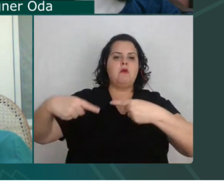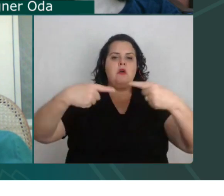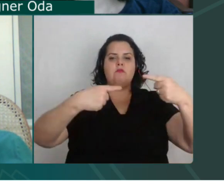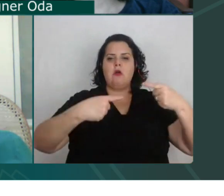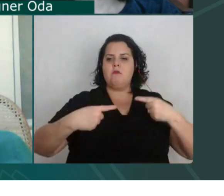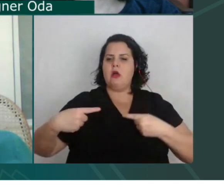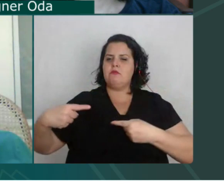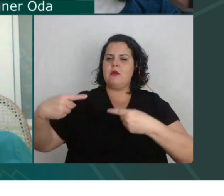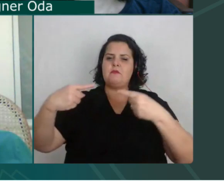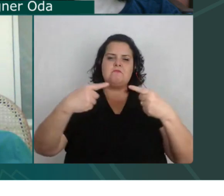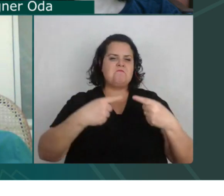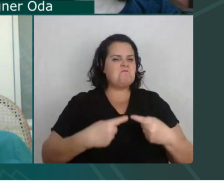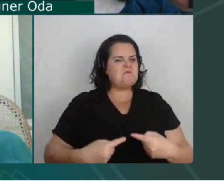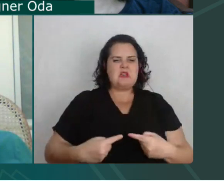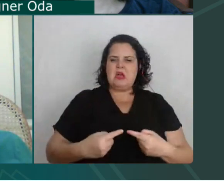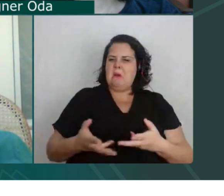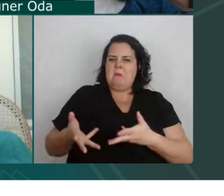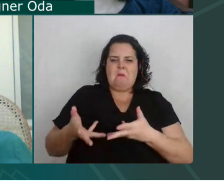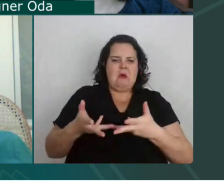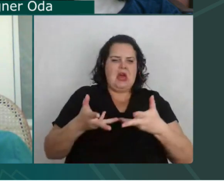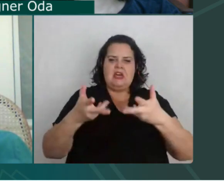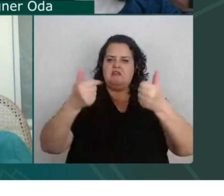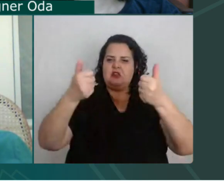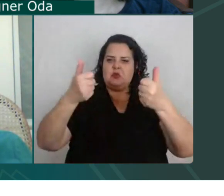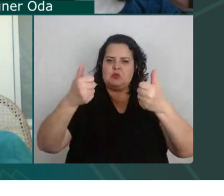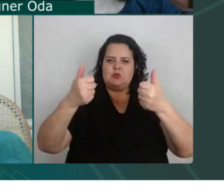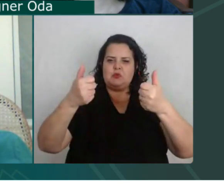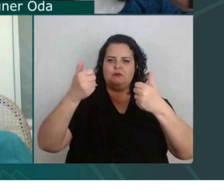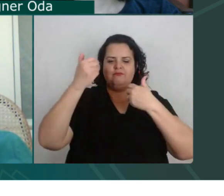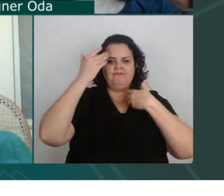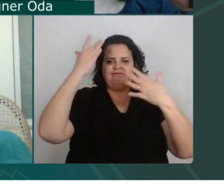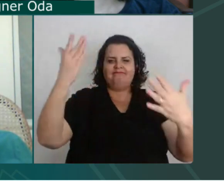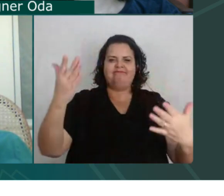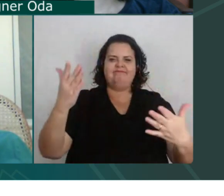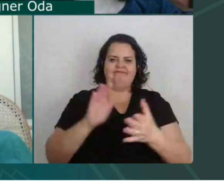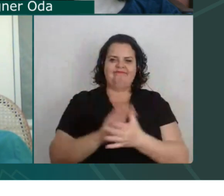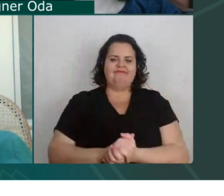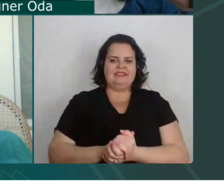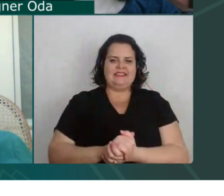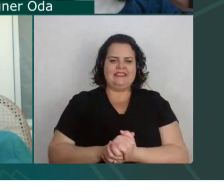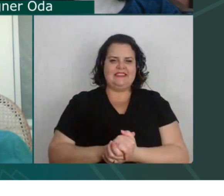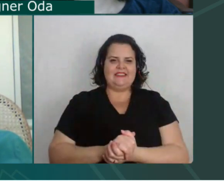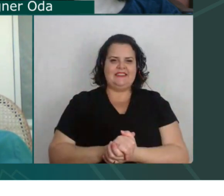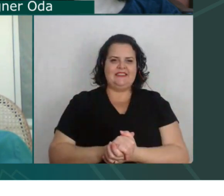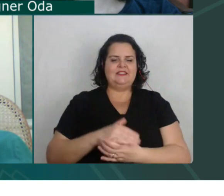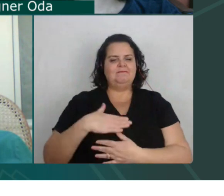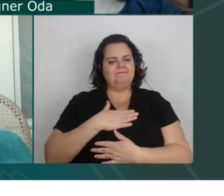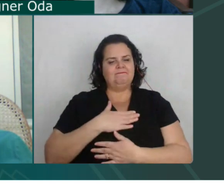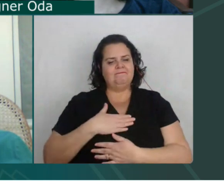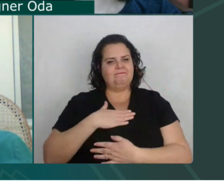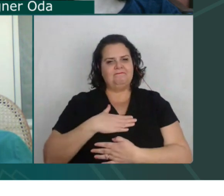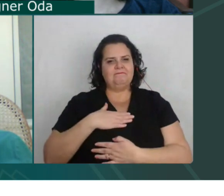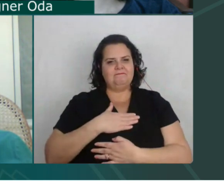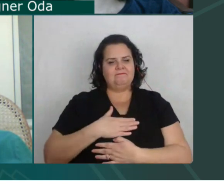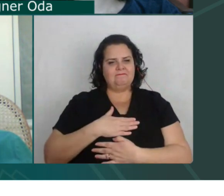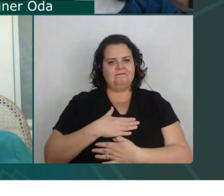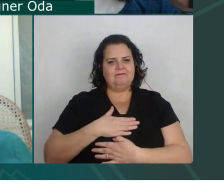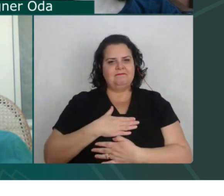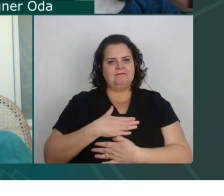nível, de tamanha densidade, de tamanha importância. Muito obrigado a todos vocês, e muita honra e muita satisfação do